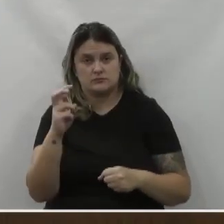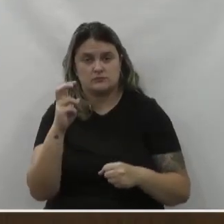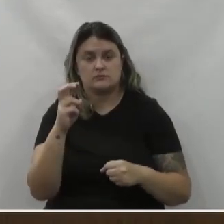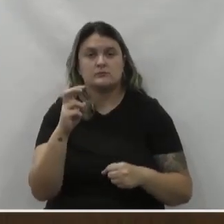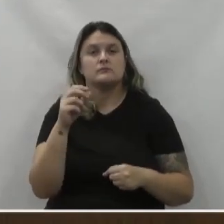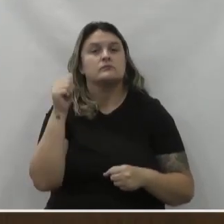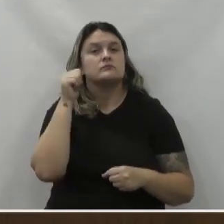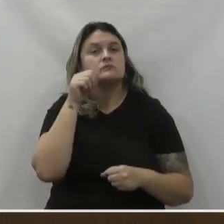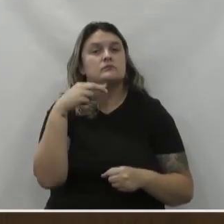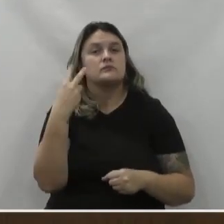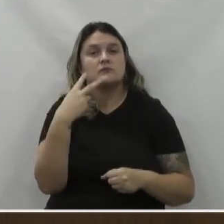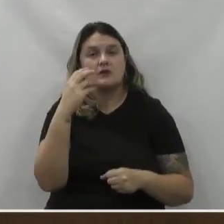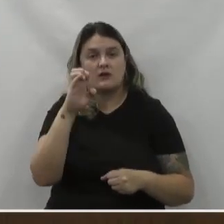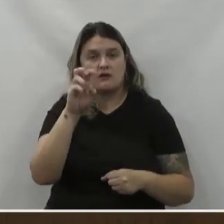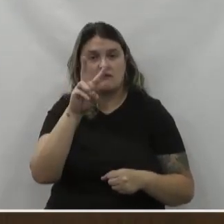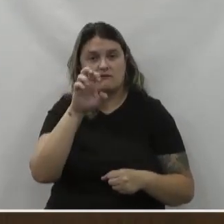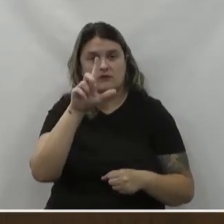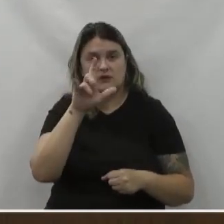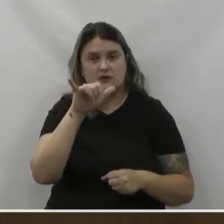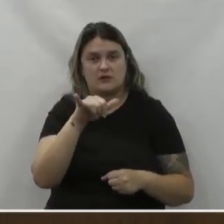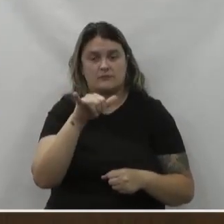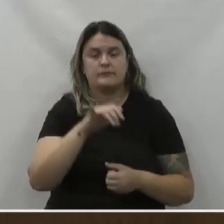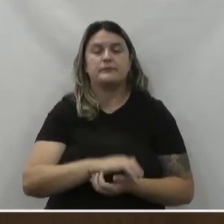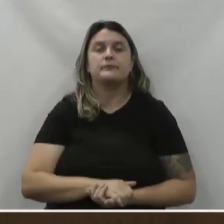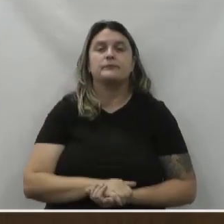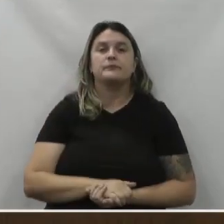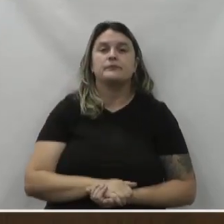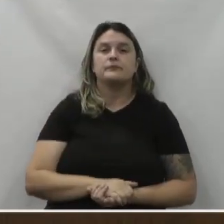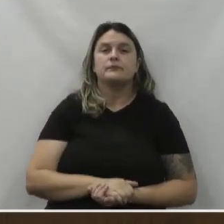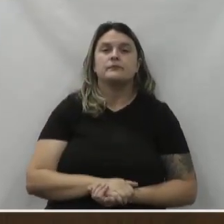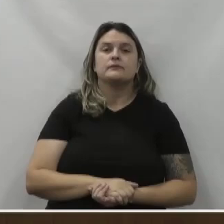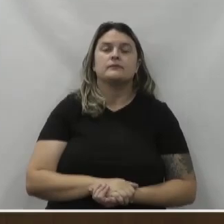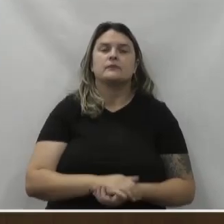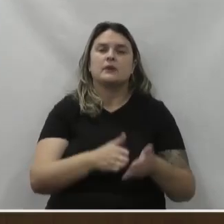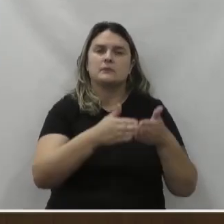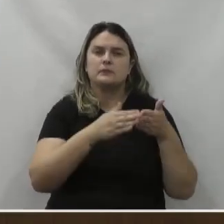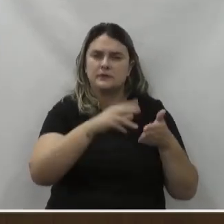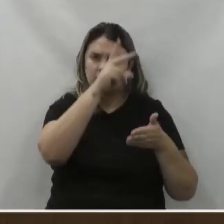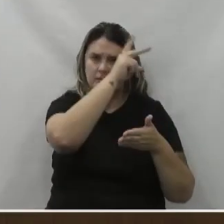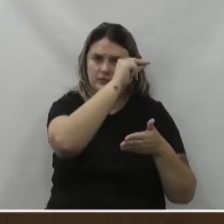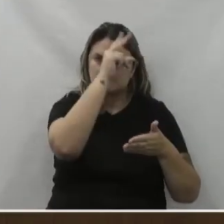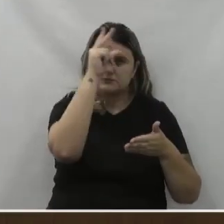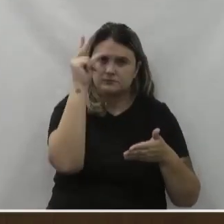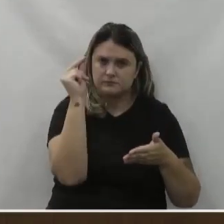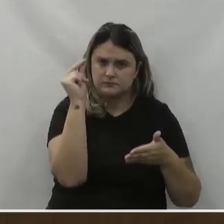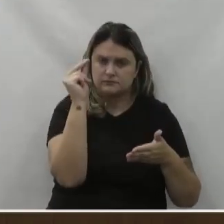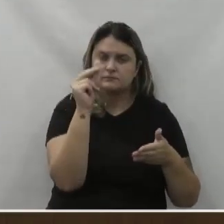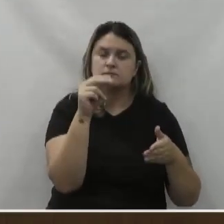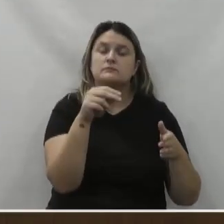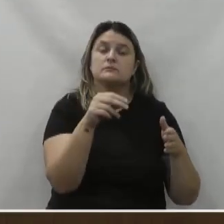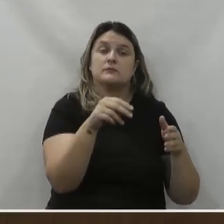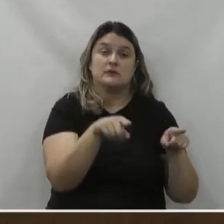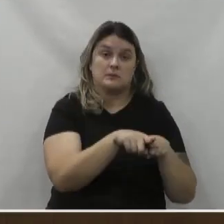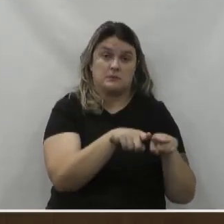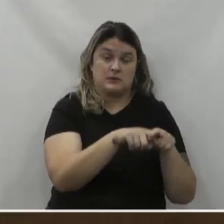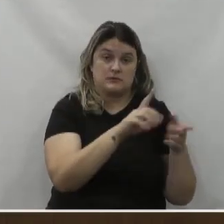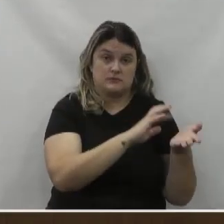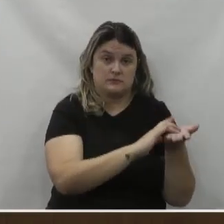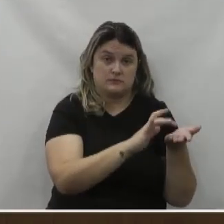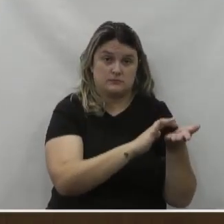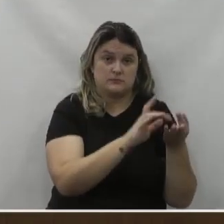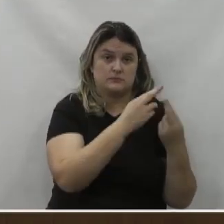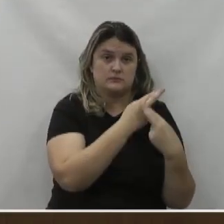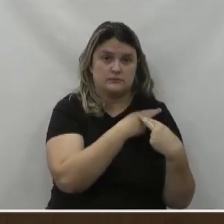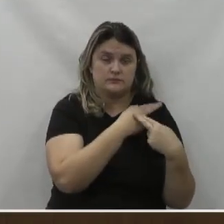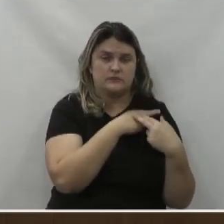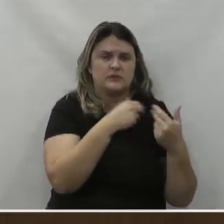182/2025, da vereadora Evelyn Tesseroli de Paula Dias, ao Poder Executivo Municipal, por meio da secretaria competente,